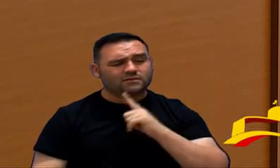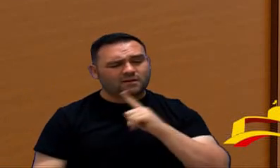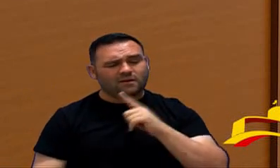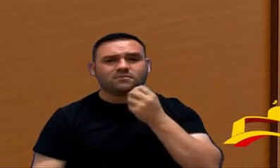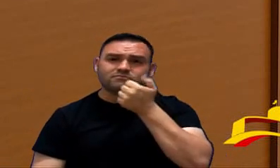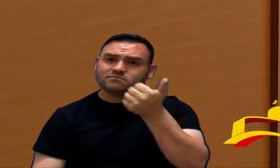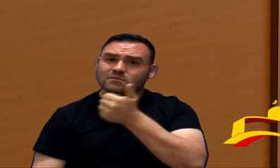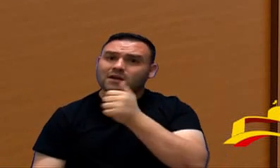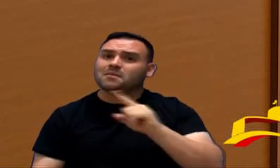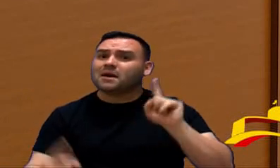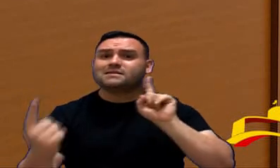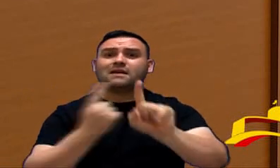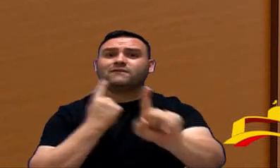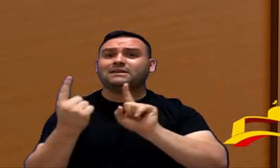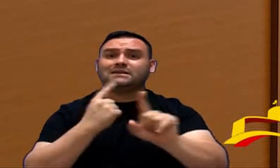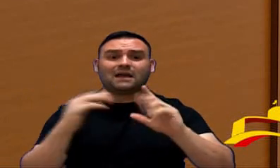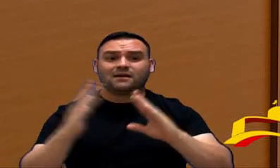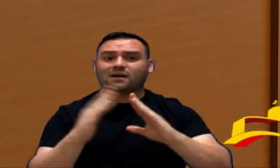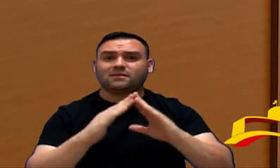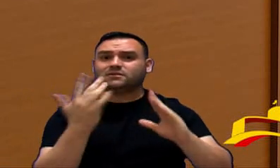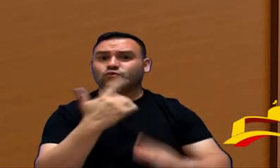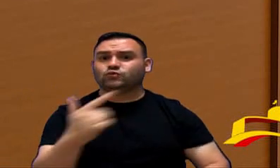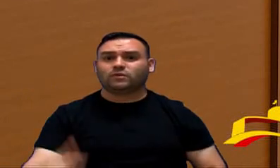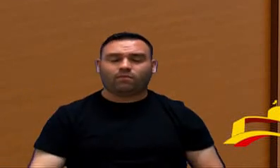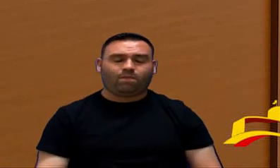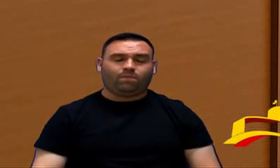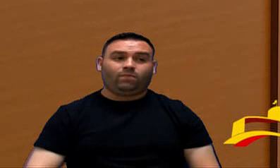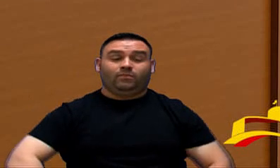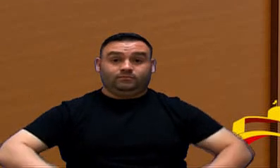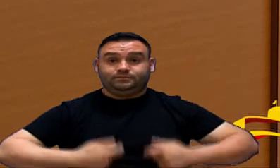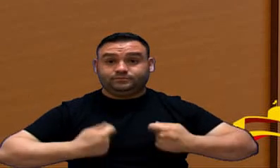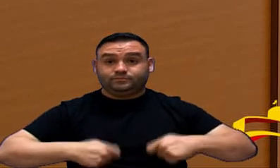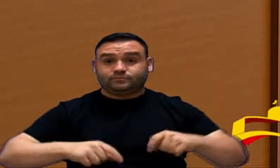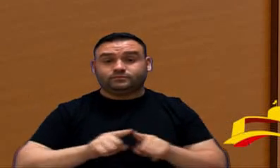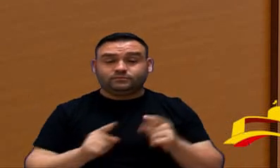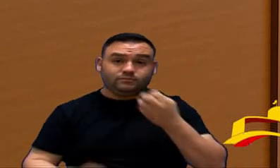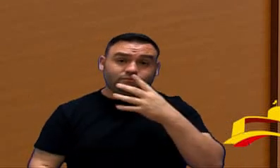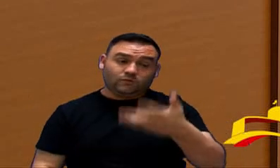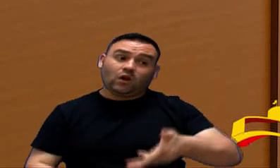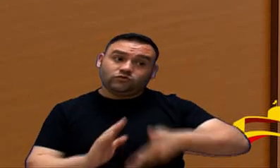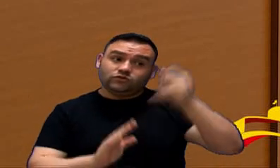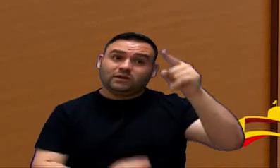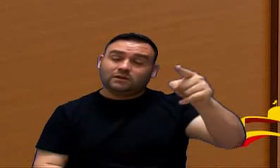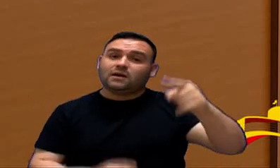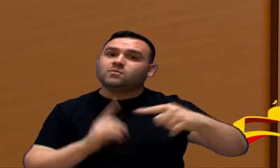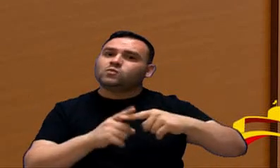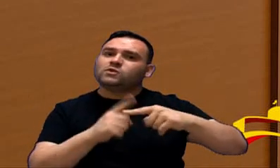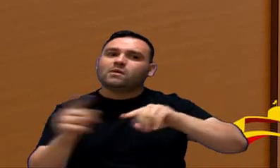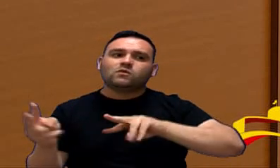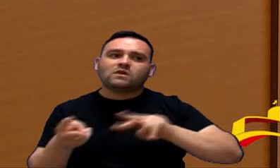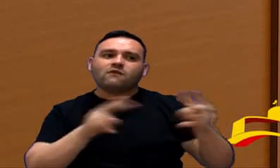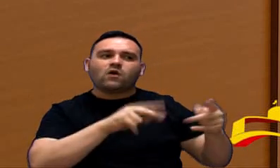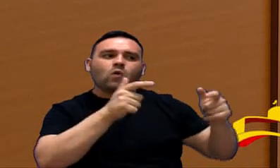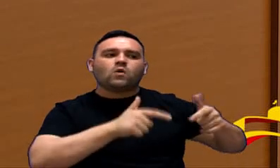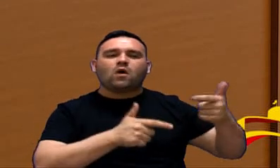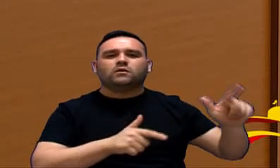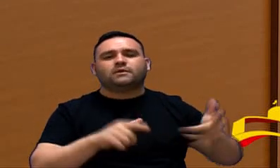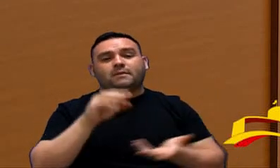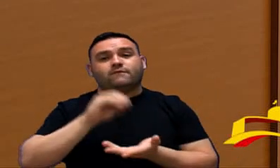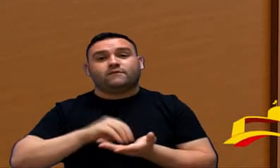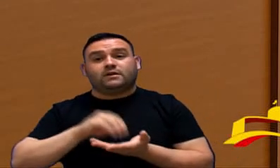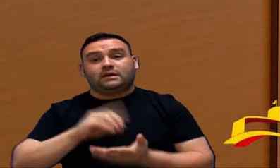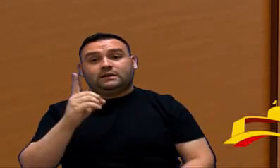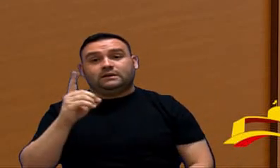parque... É bom, mas é na avenida, não tem uma casa. Vereador, então, é tudo eu bem. Preciso, que eu acho interessante tirar de lá e colocar para... Vereador, um déficit